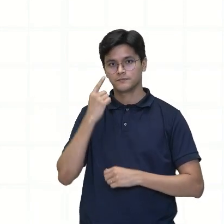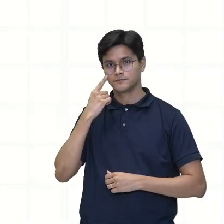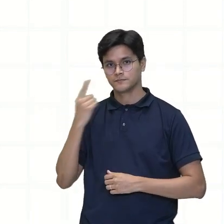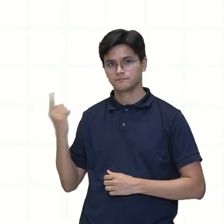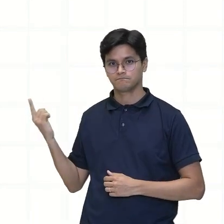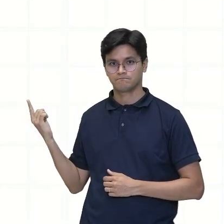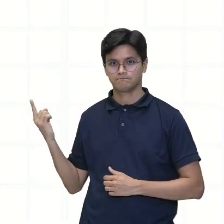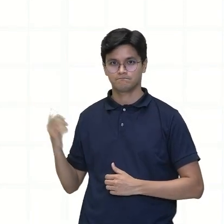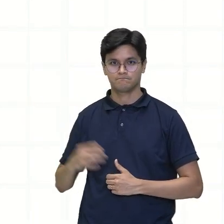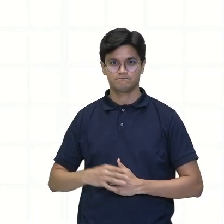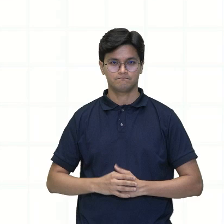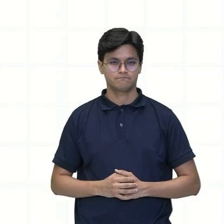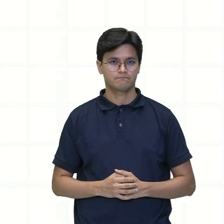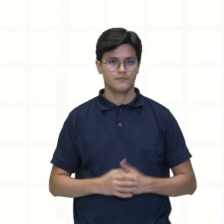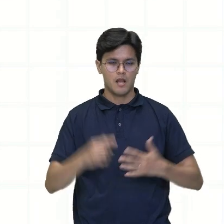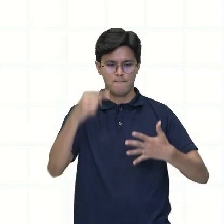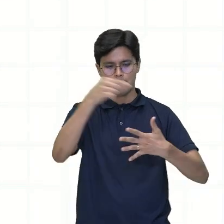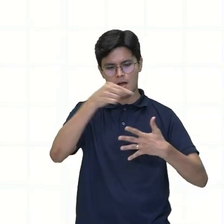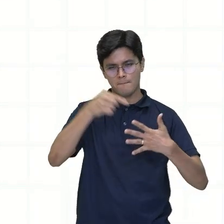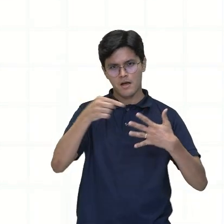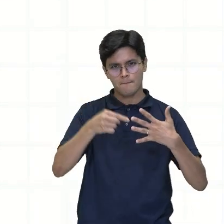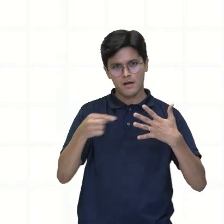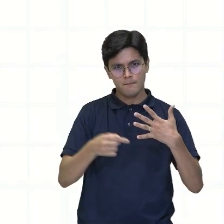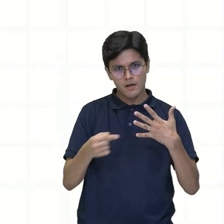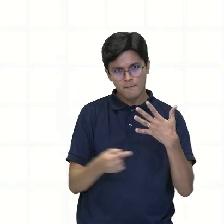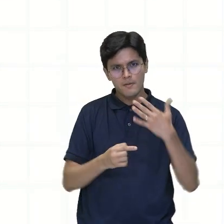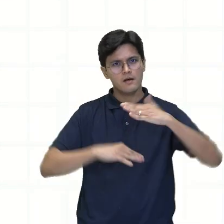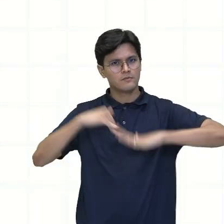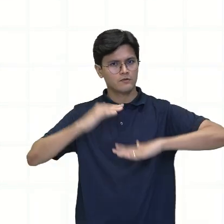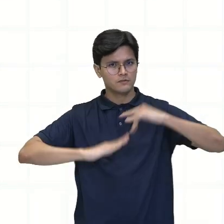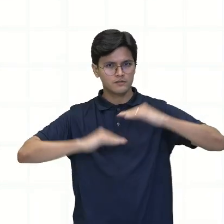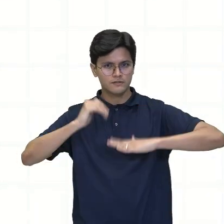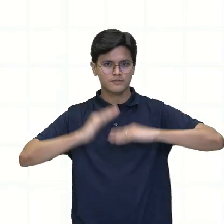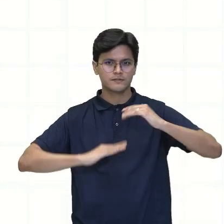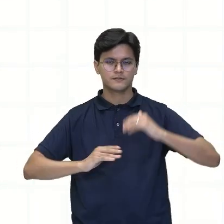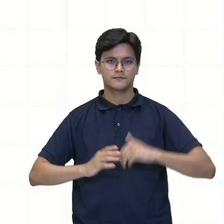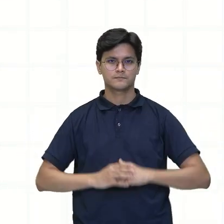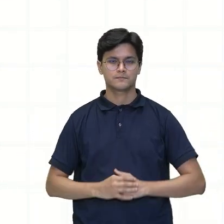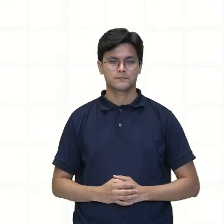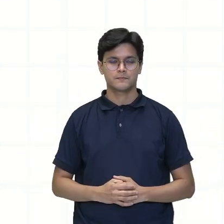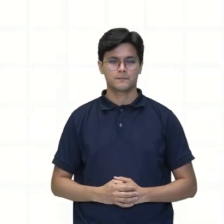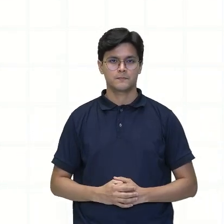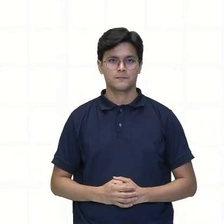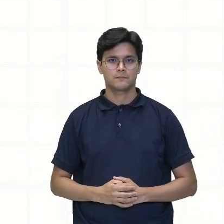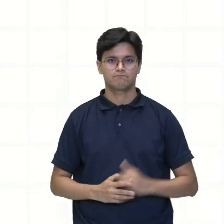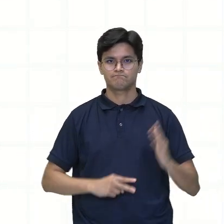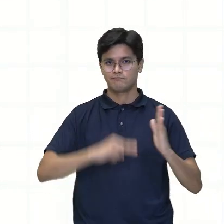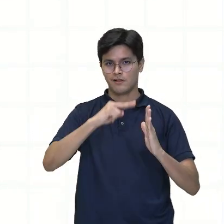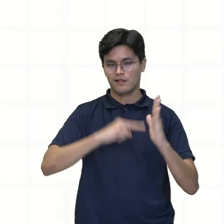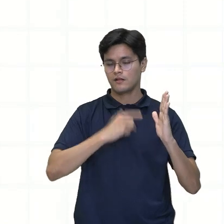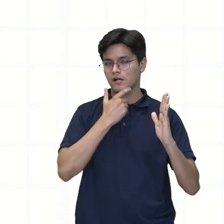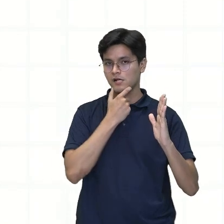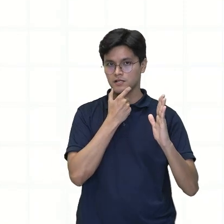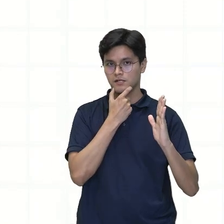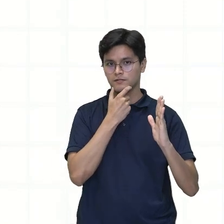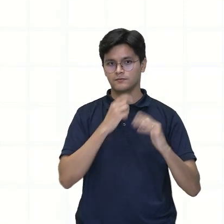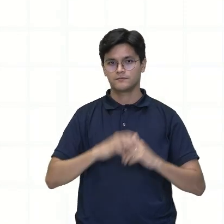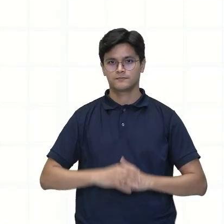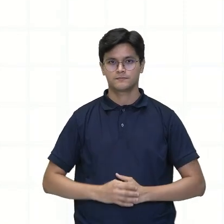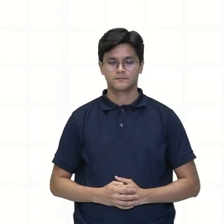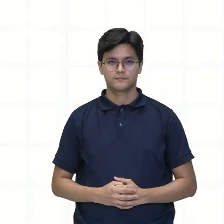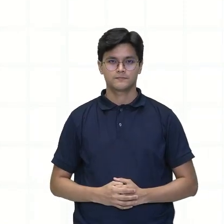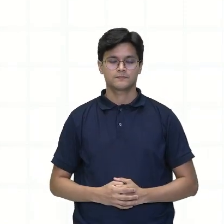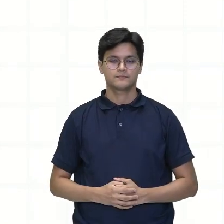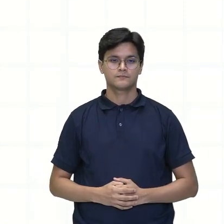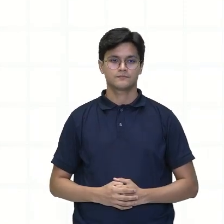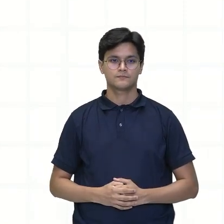voice actor, animator, entrepreneur, entertainer, international icon and